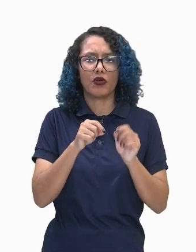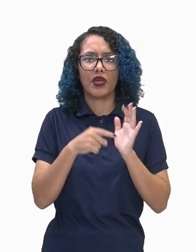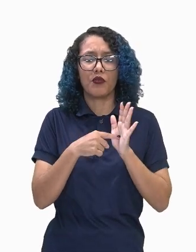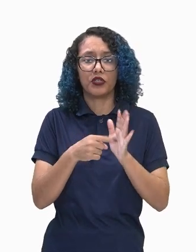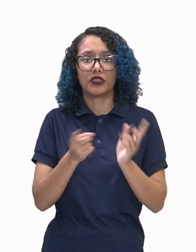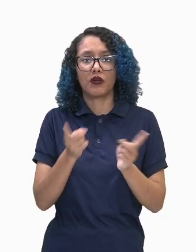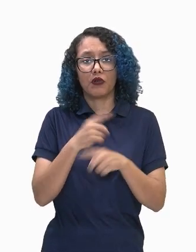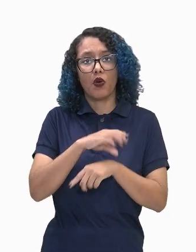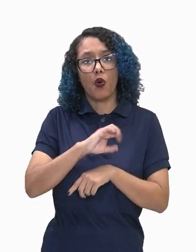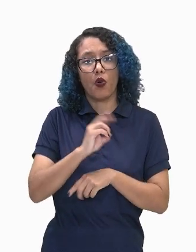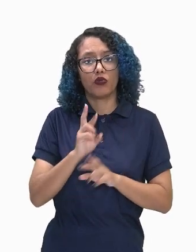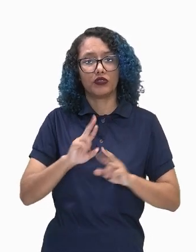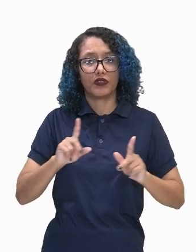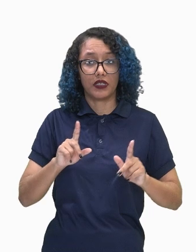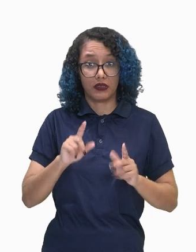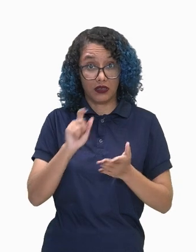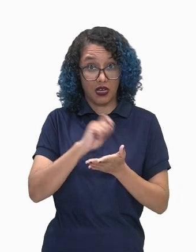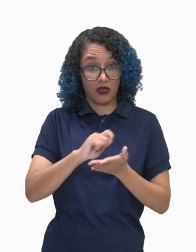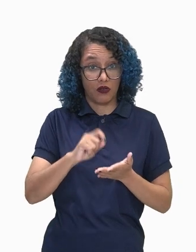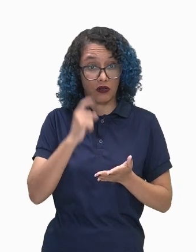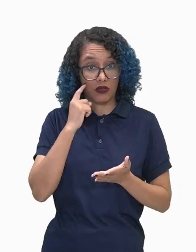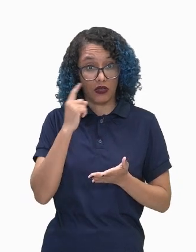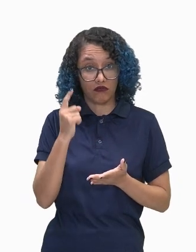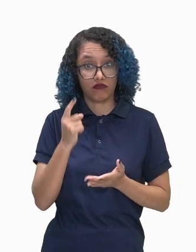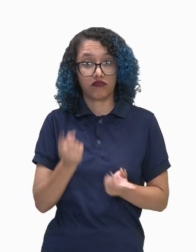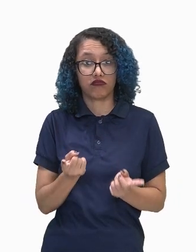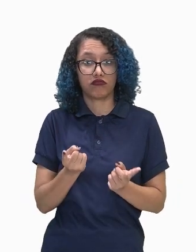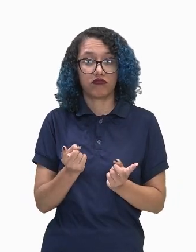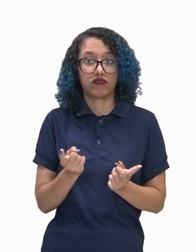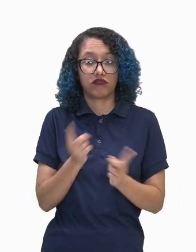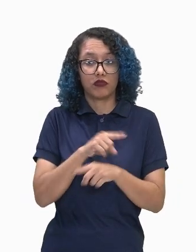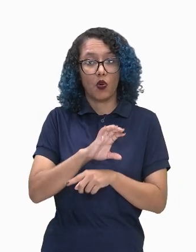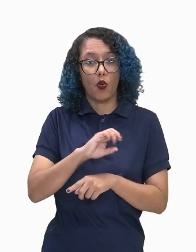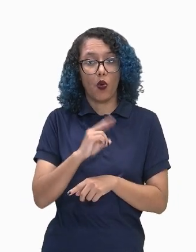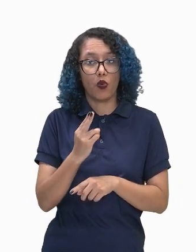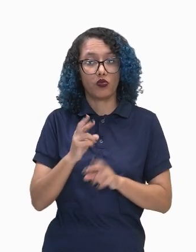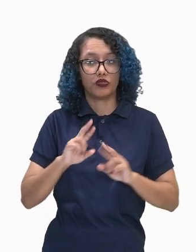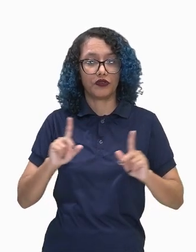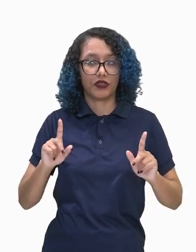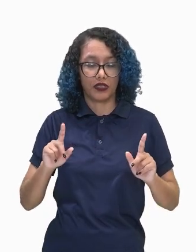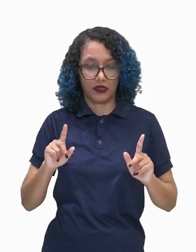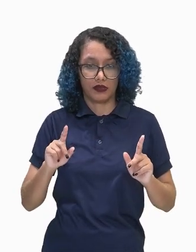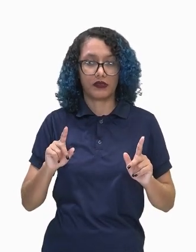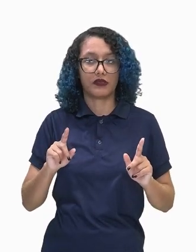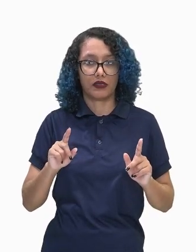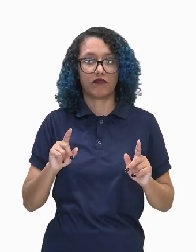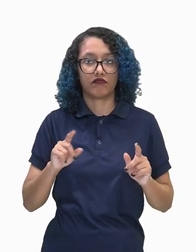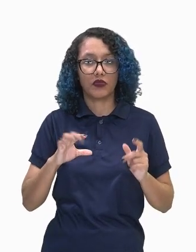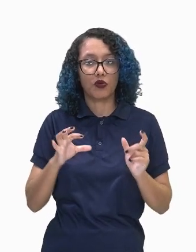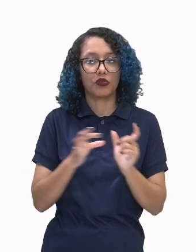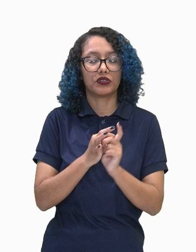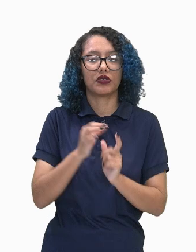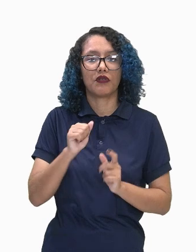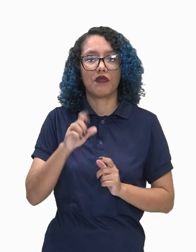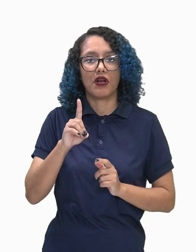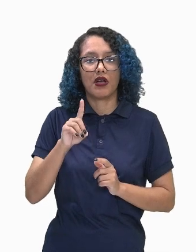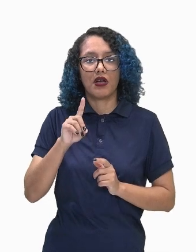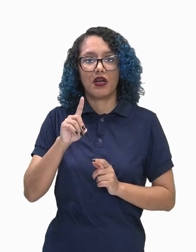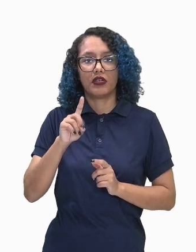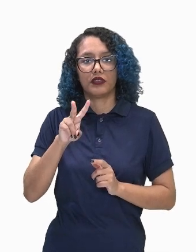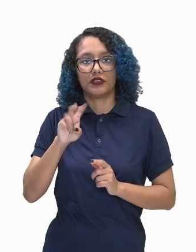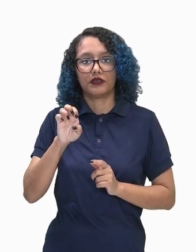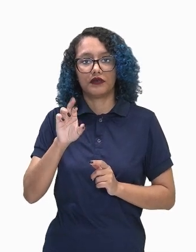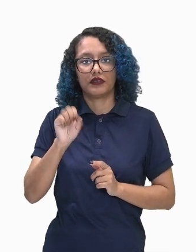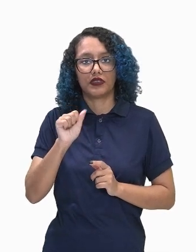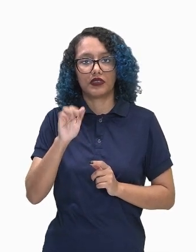diferença. Anotem essa expressão, oposição ou diferença. Adversativa, então, conjunção adversativa vai acrescentar uma ideia,